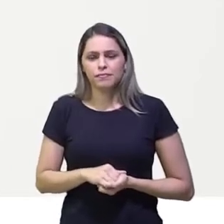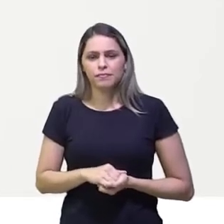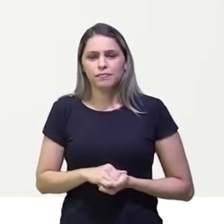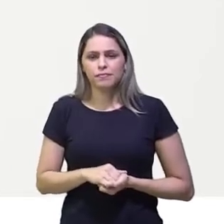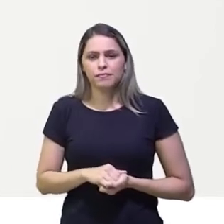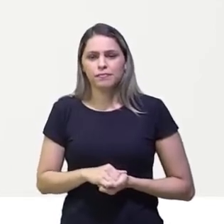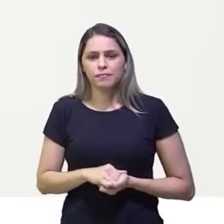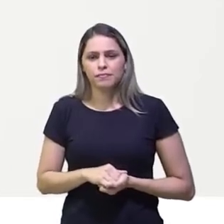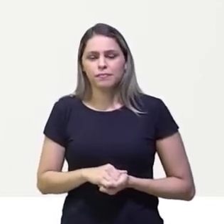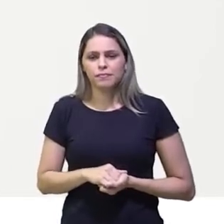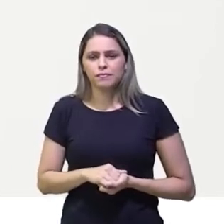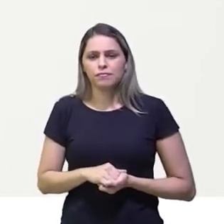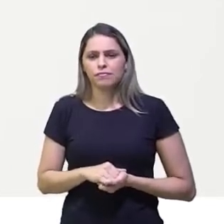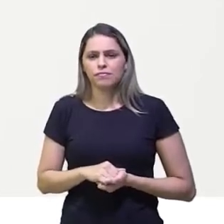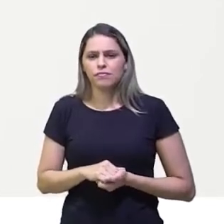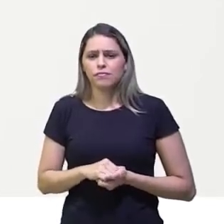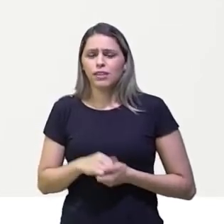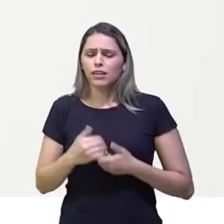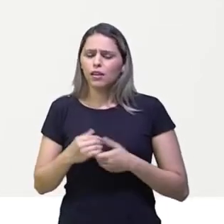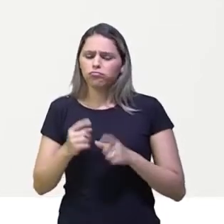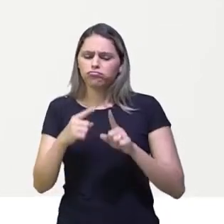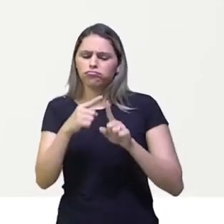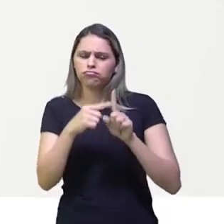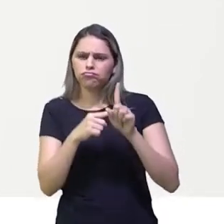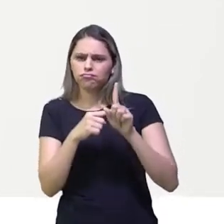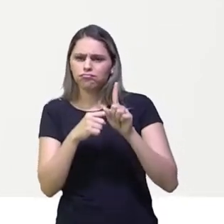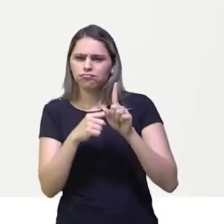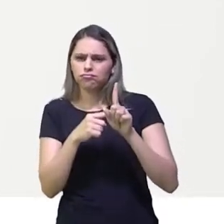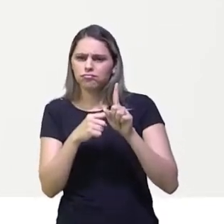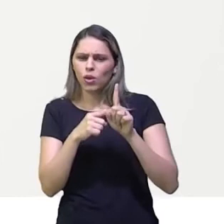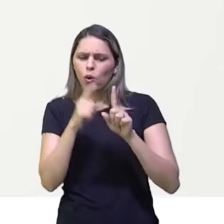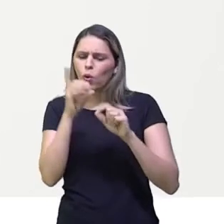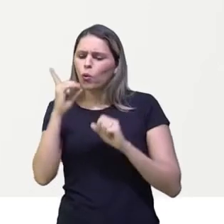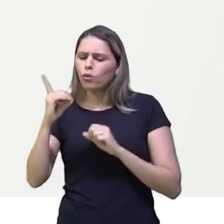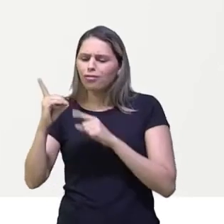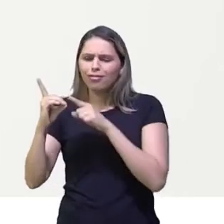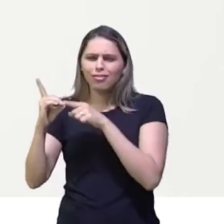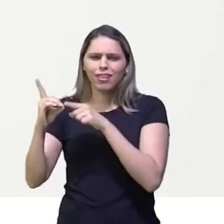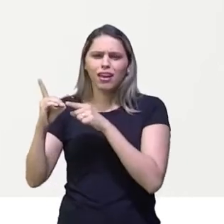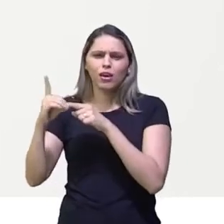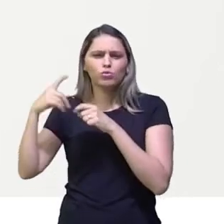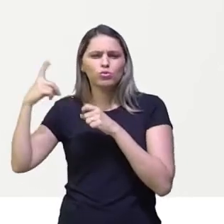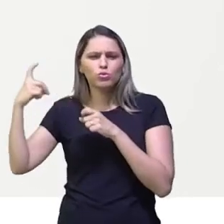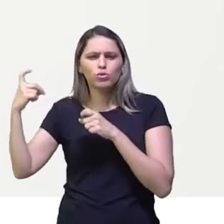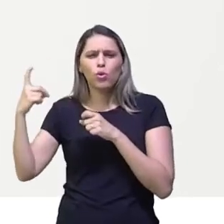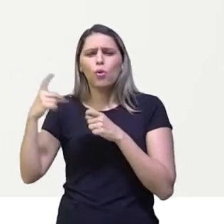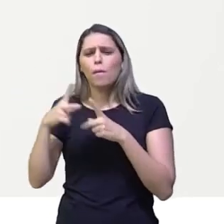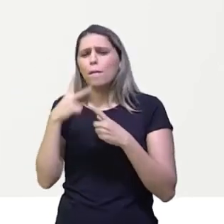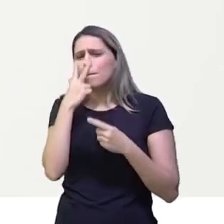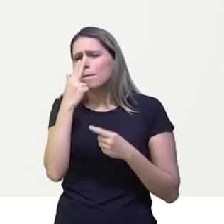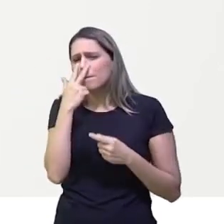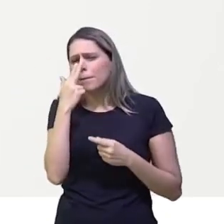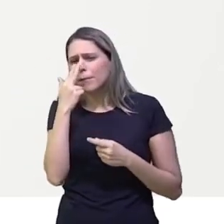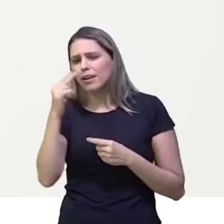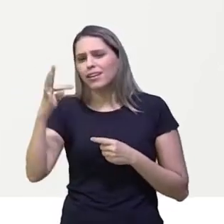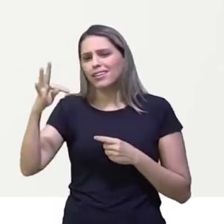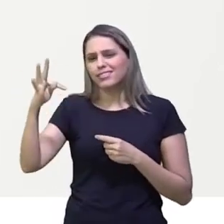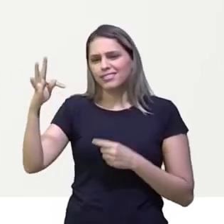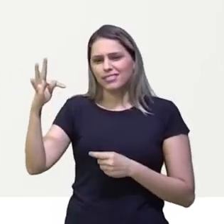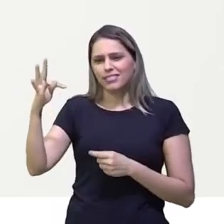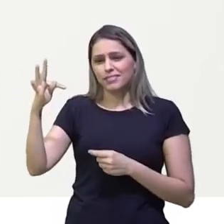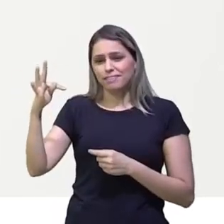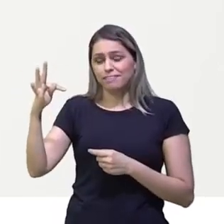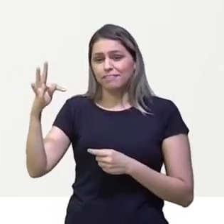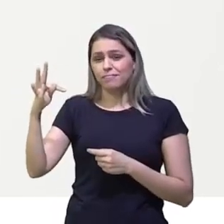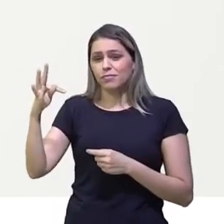dedo, né, que o D parece um pouquinho com o som do T, dedo, dedo, e nós temos